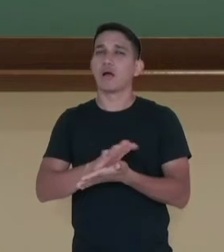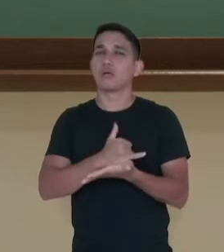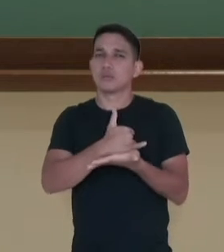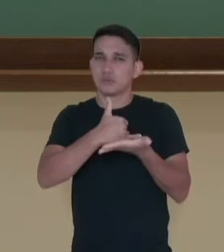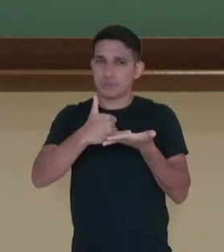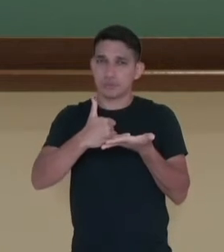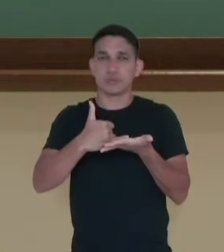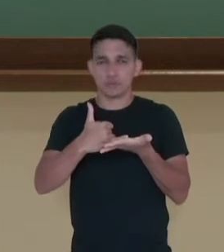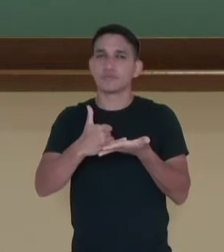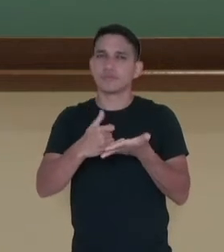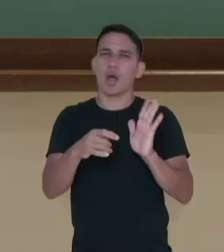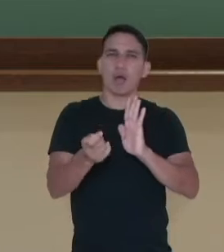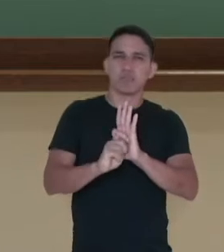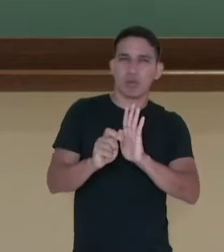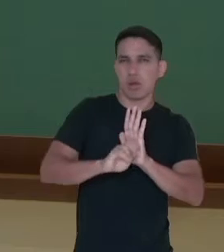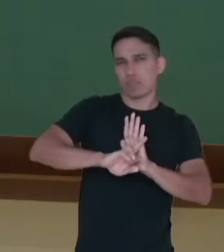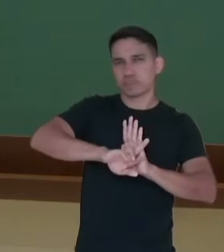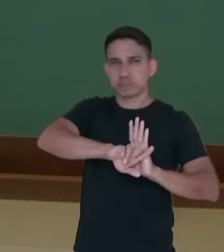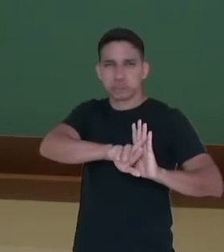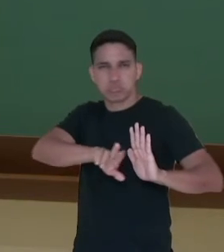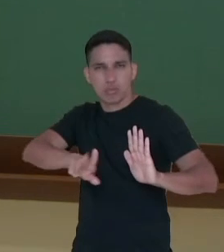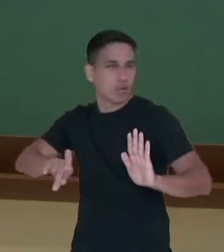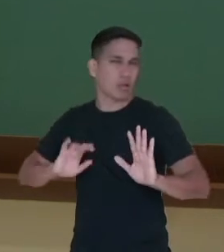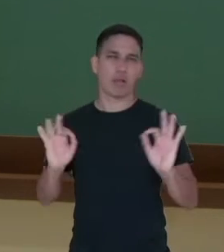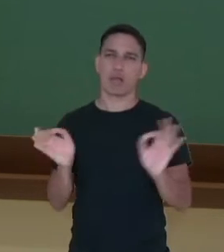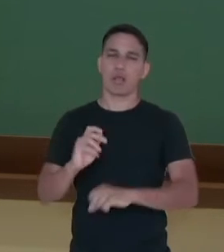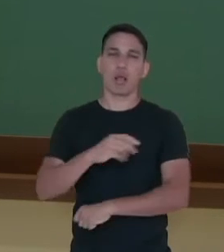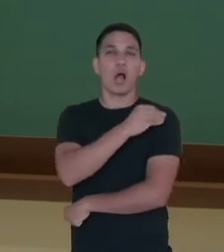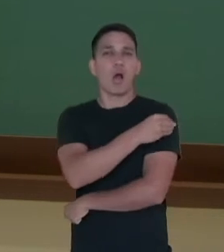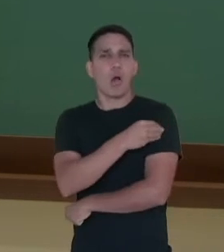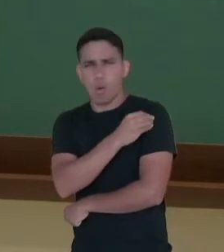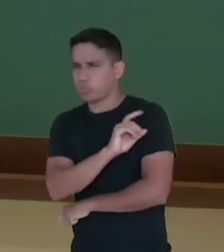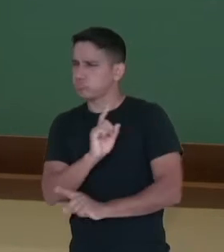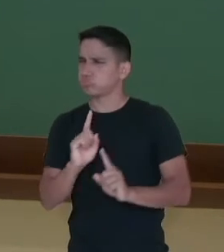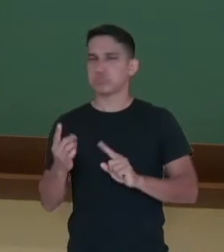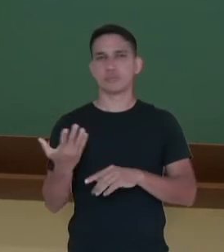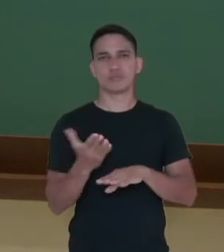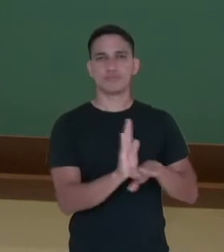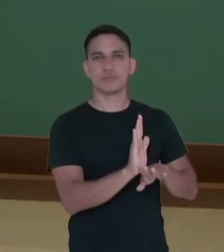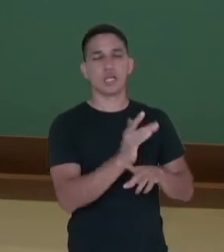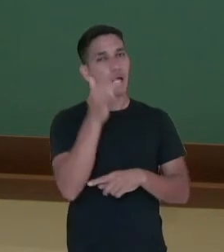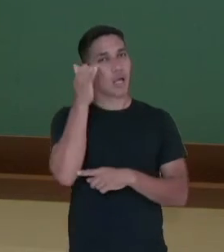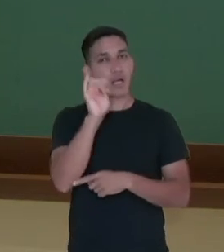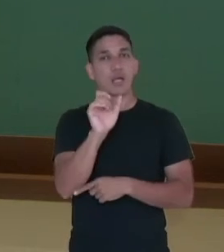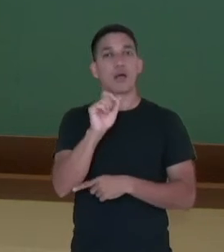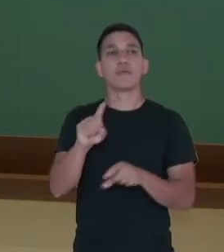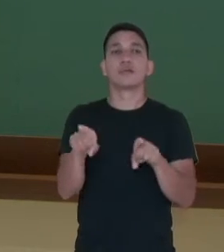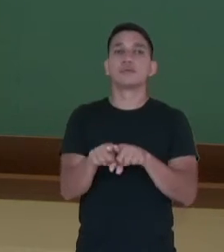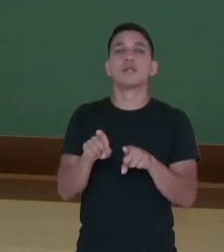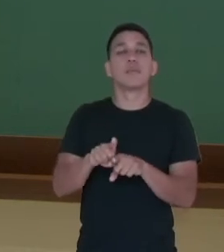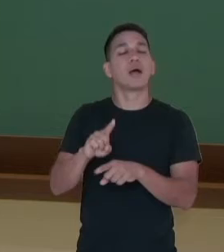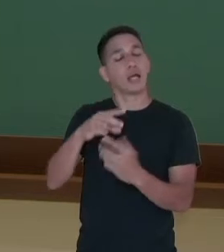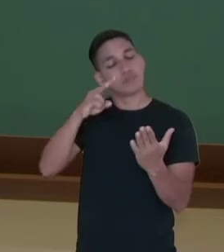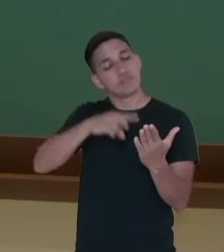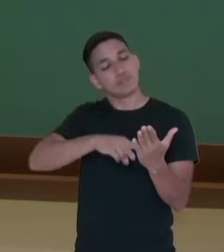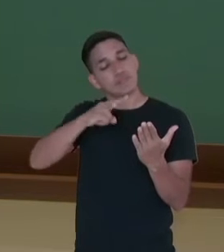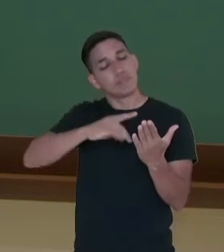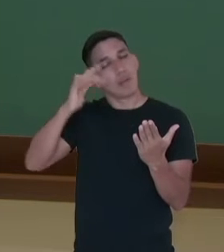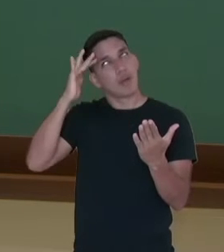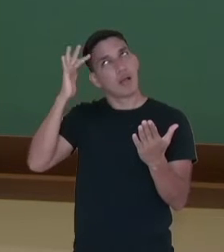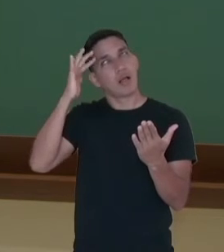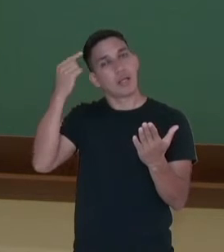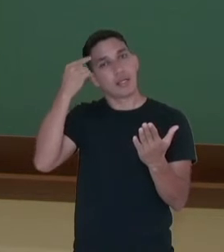drogas, tabaco, álcool, e ter atividade mental como ler,